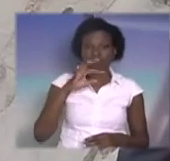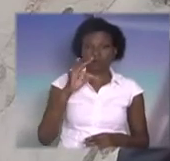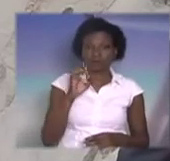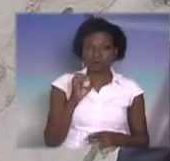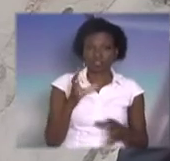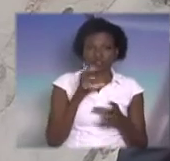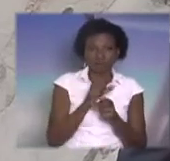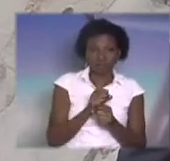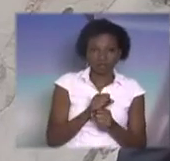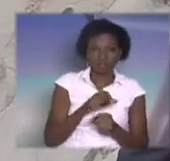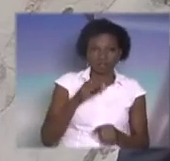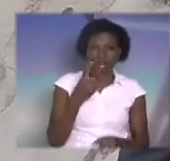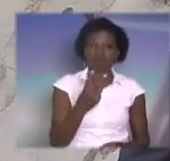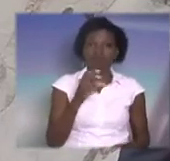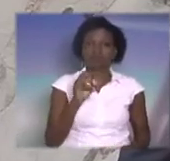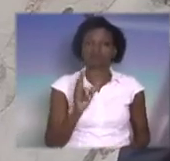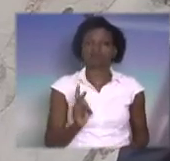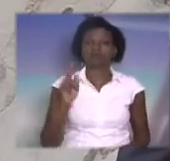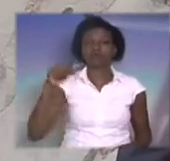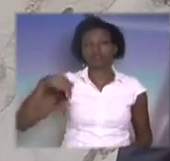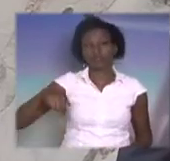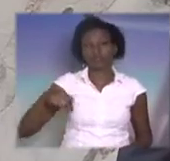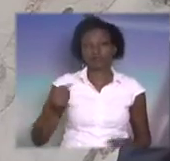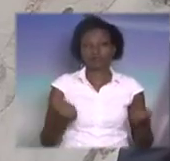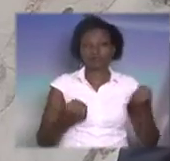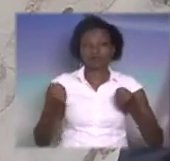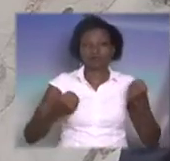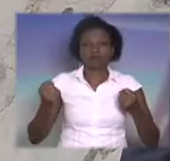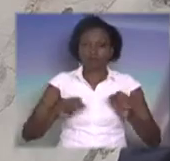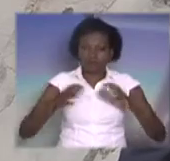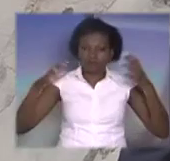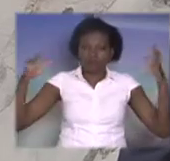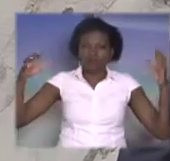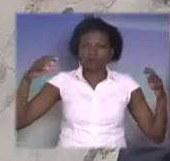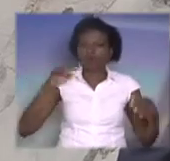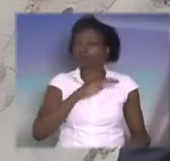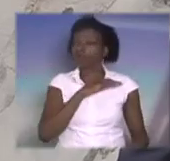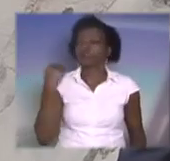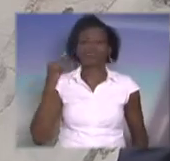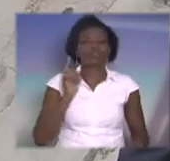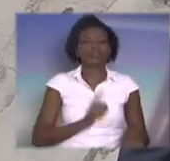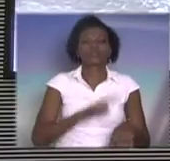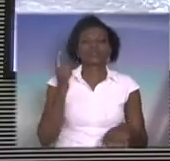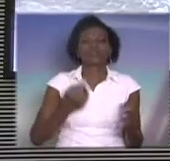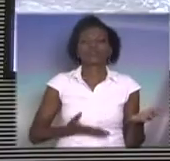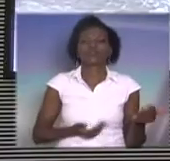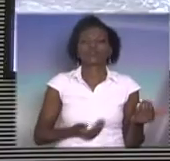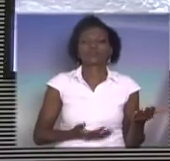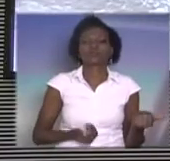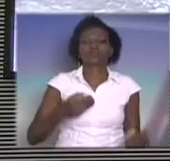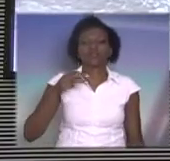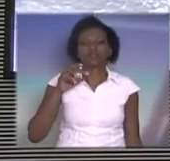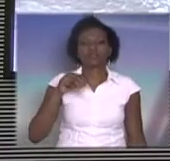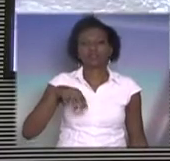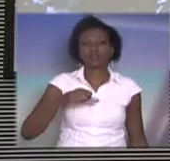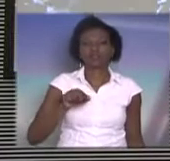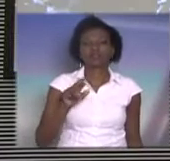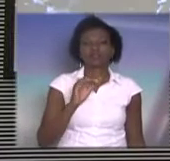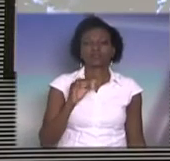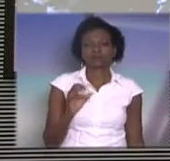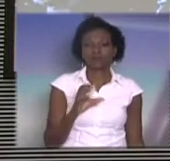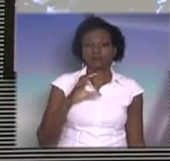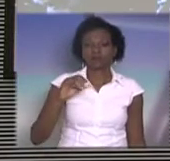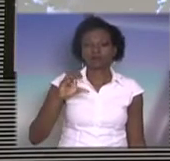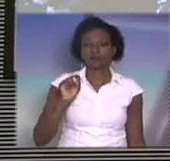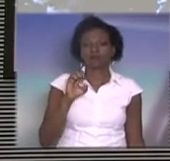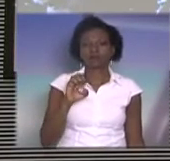esse carro explodiu, atingindo uma área de 300 metros, matando instantaneamente o jovem Mário Cosel, filho de 18 anos, que teve o